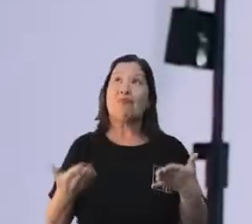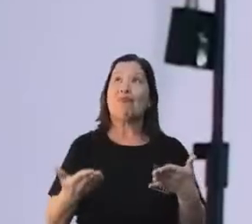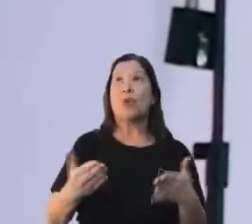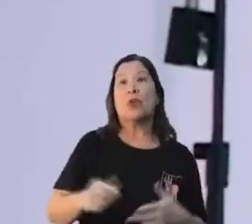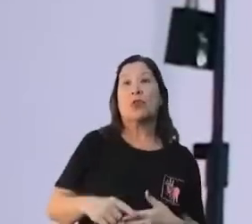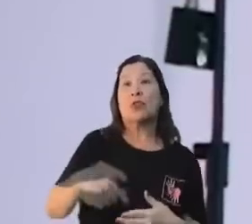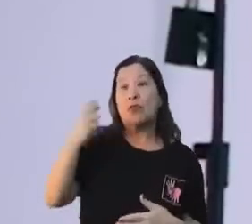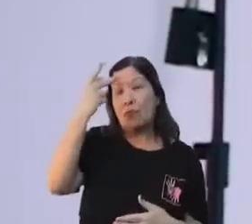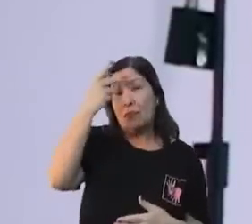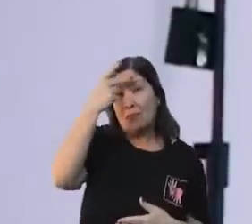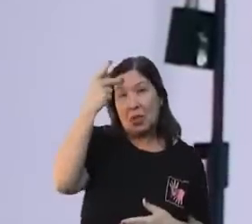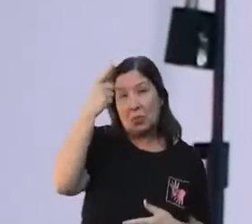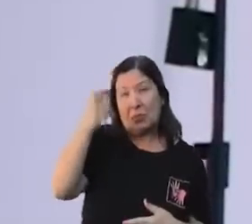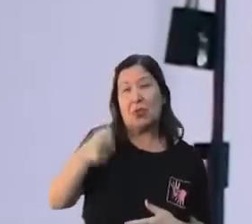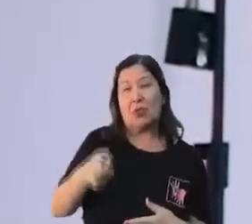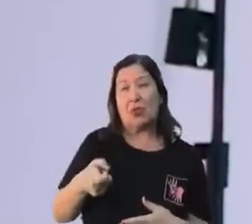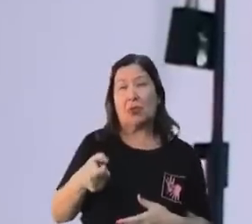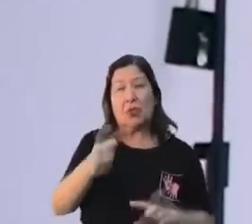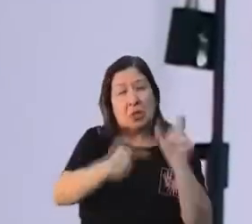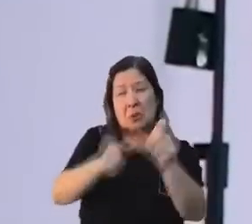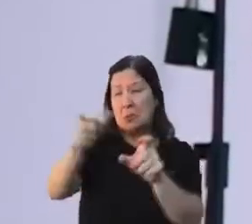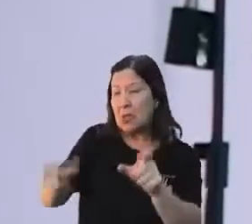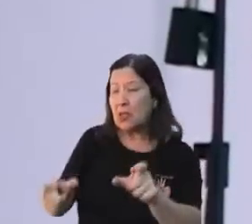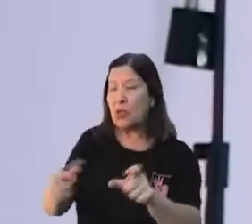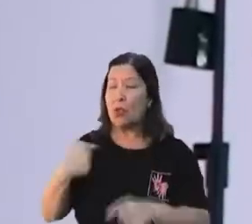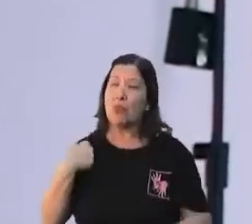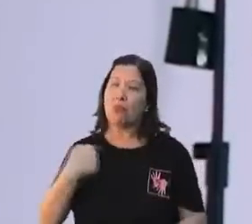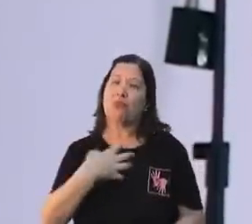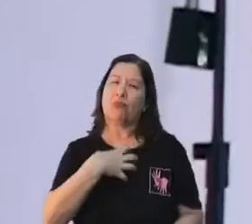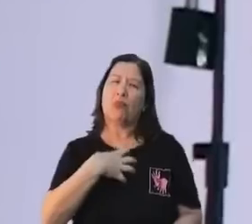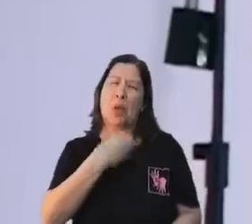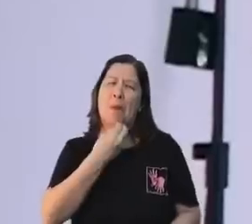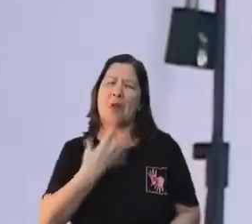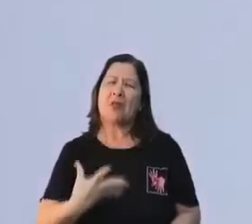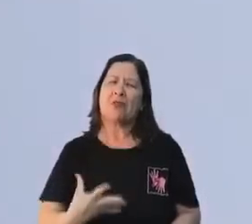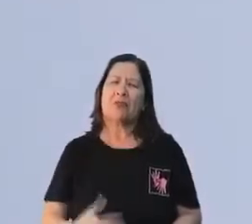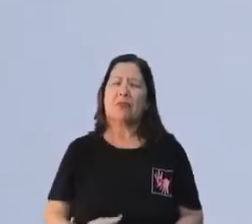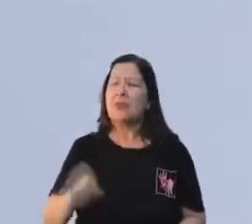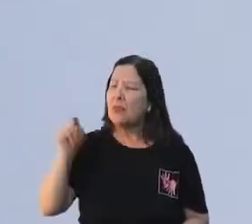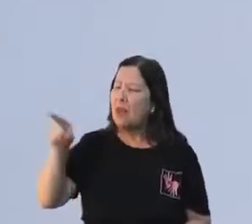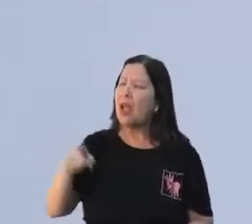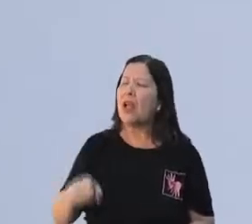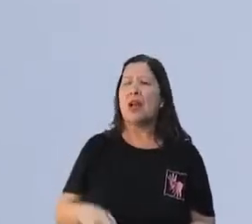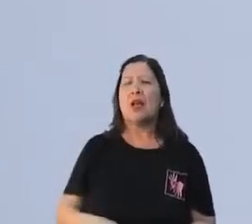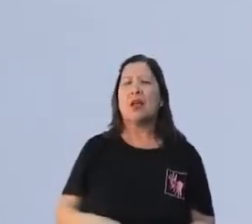bem, mas a mim nem sempre me tendes. Ela fez o que pôde,